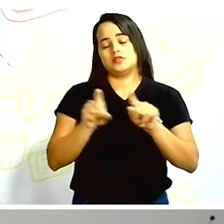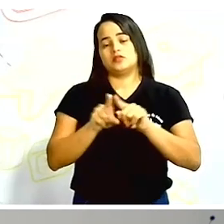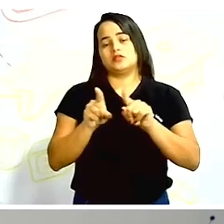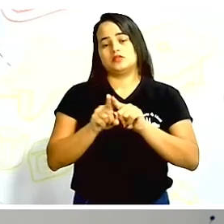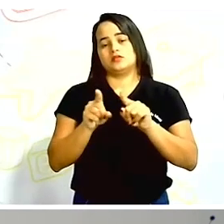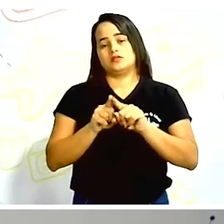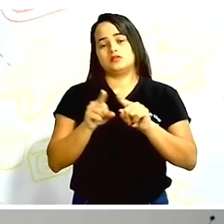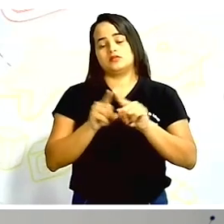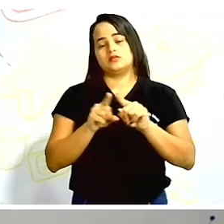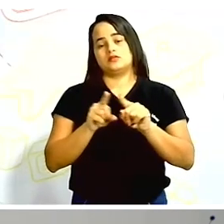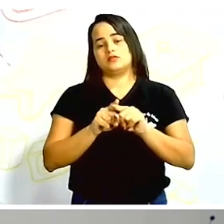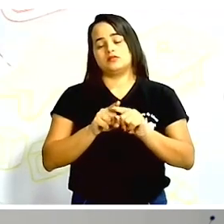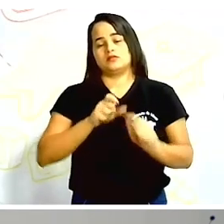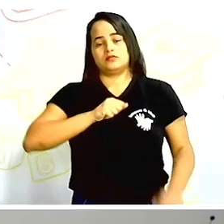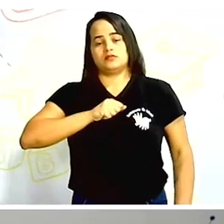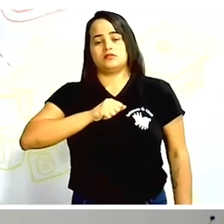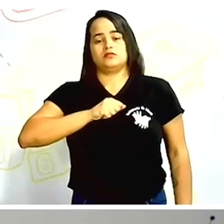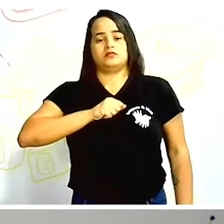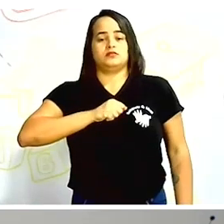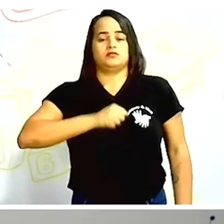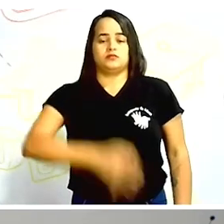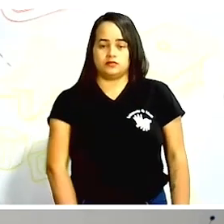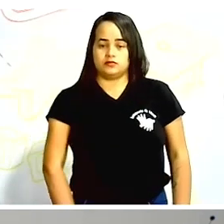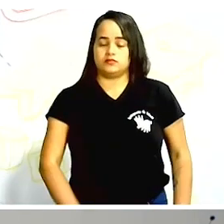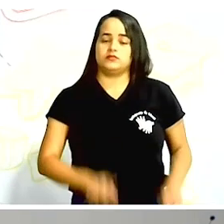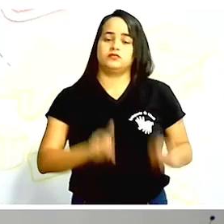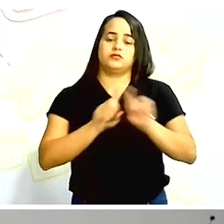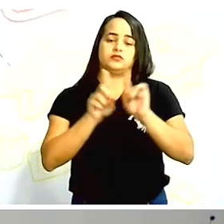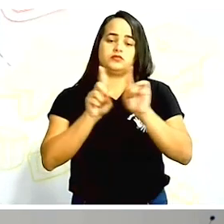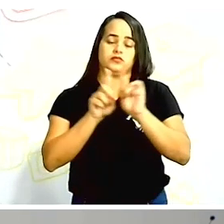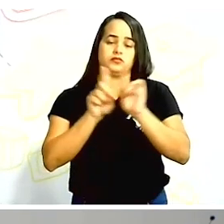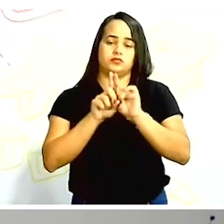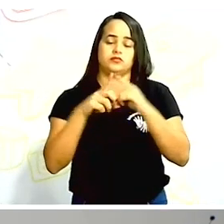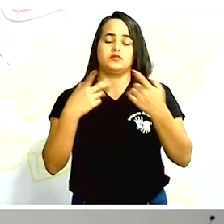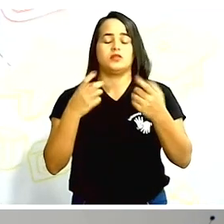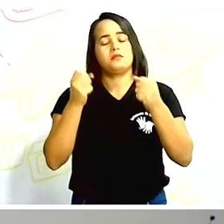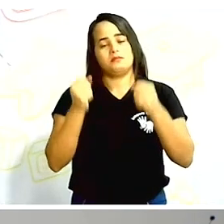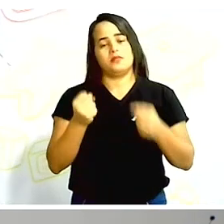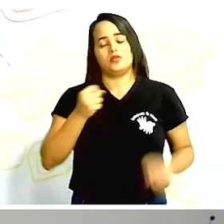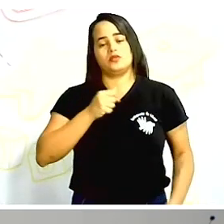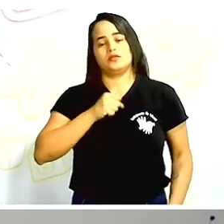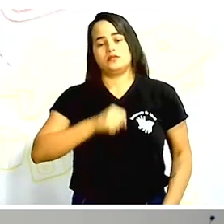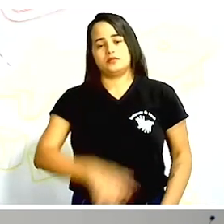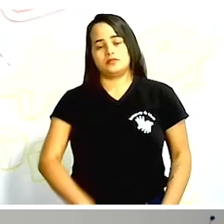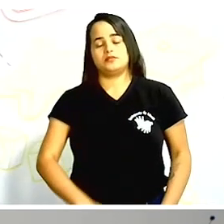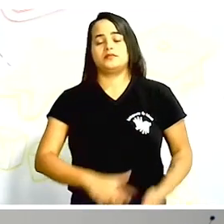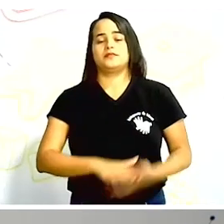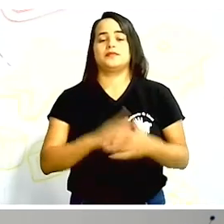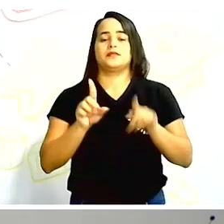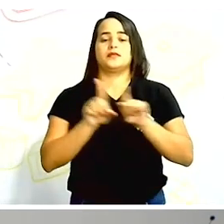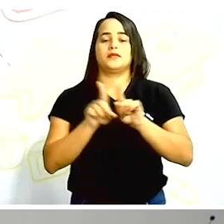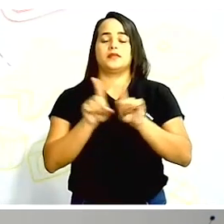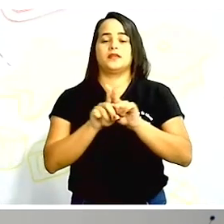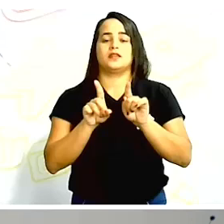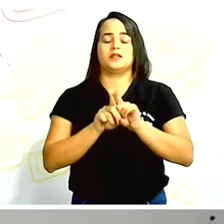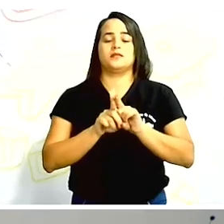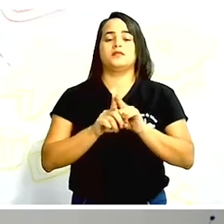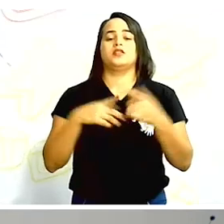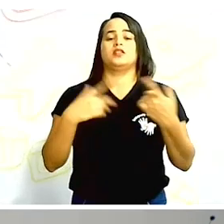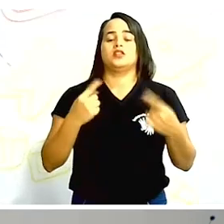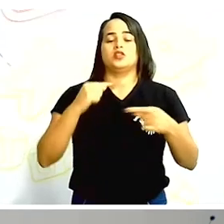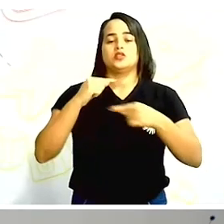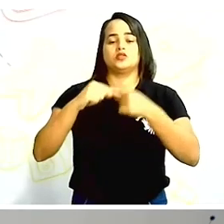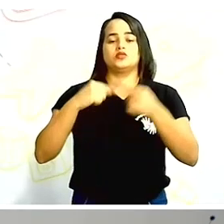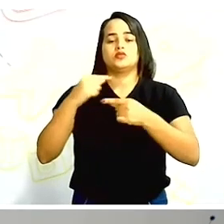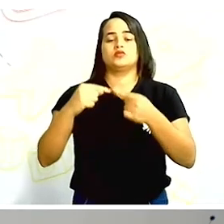risco de levar a abortamentos de repetição, certo? Pode perder o bebê. Também atua durante o ciclo menstrual, quando